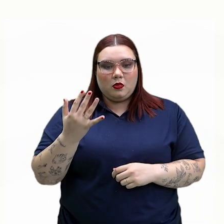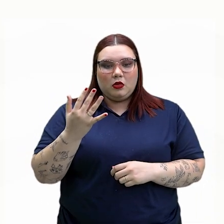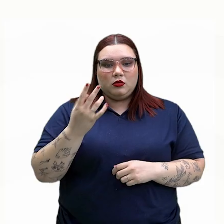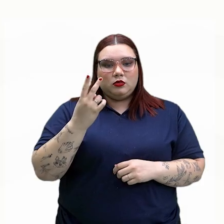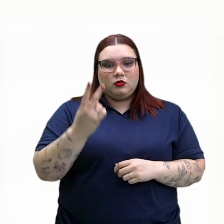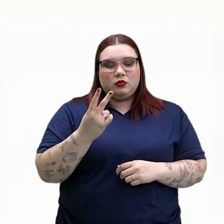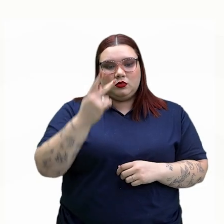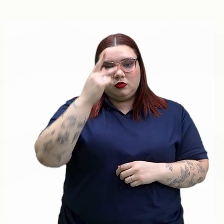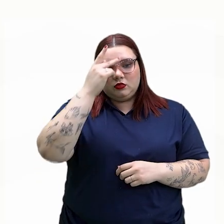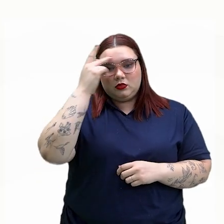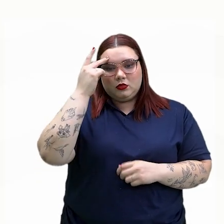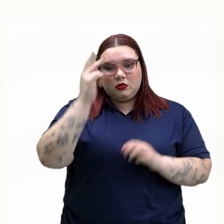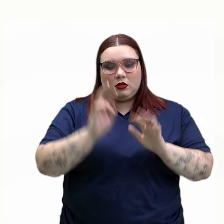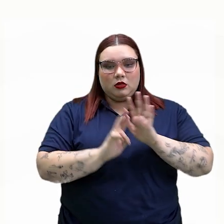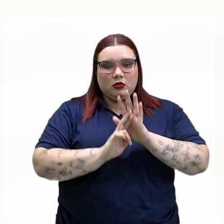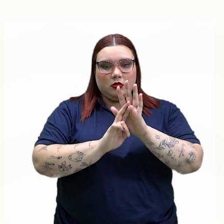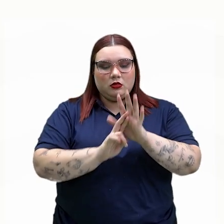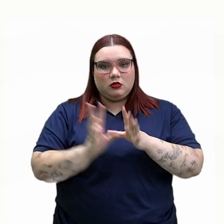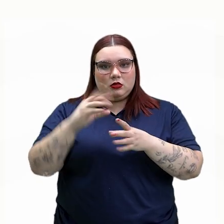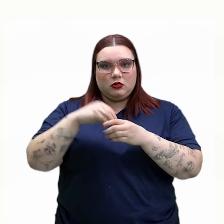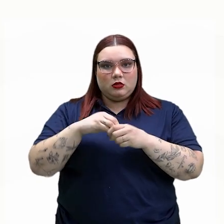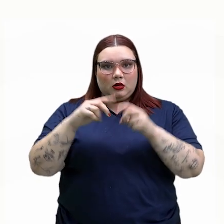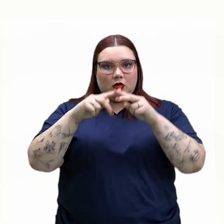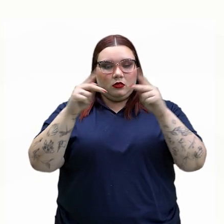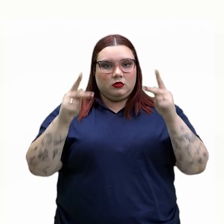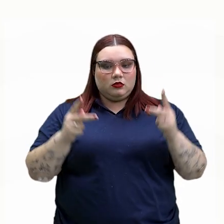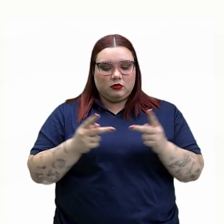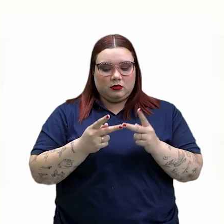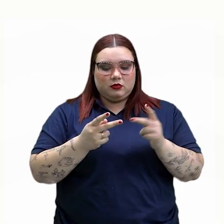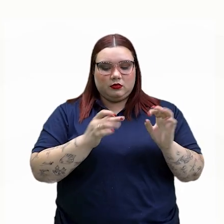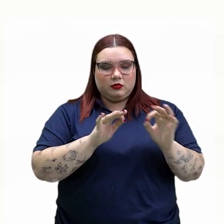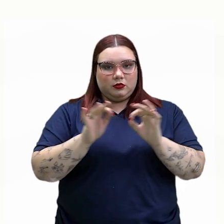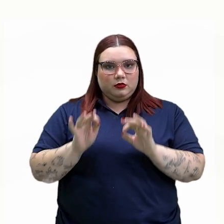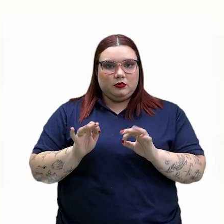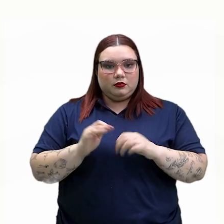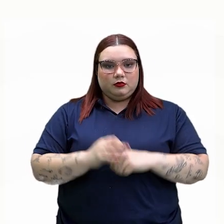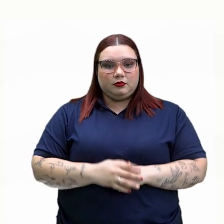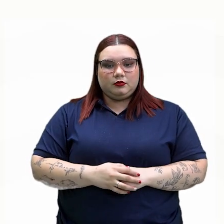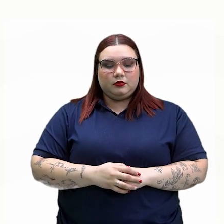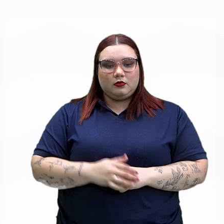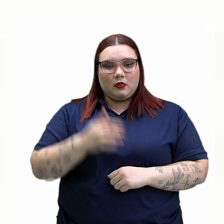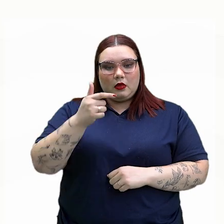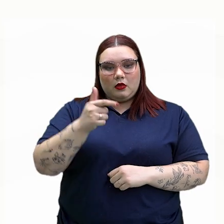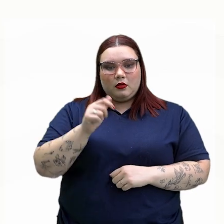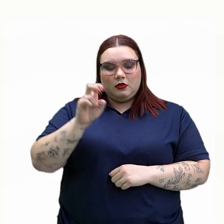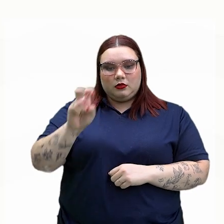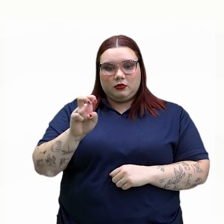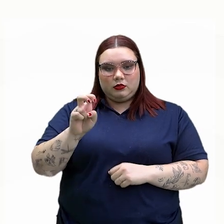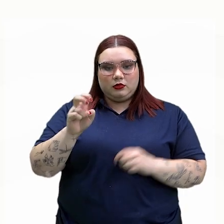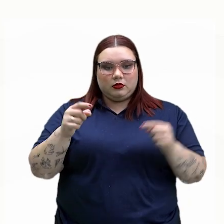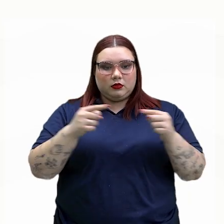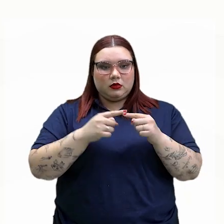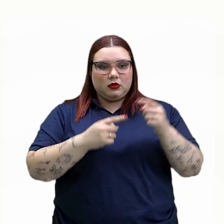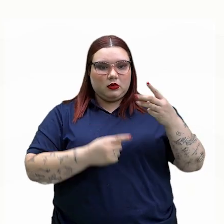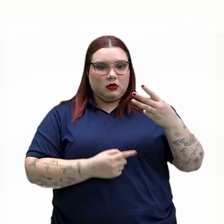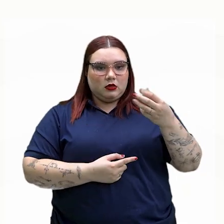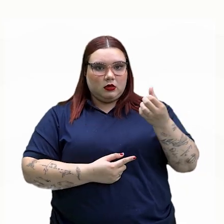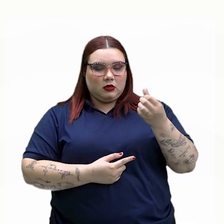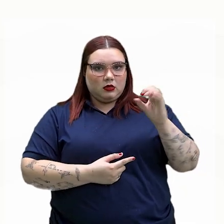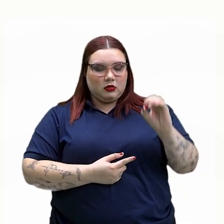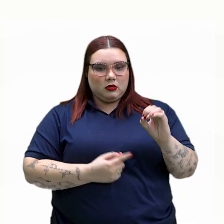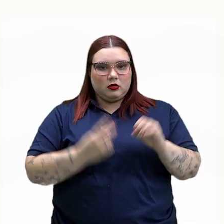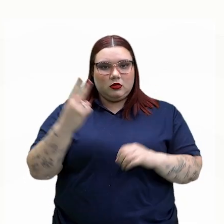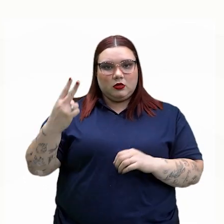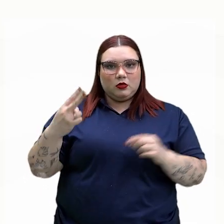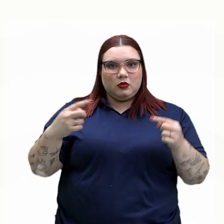duas pessoas representa nesse círculo, o setor dele. Então, ó, 25 é o meu